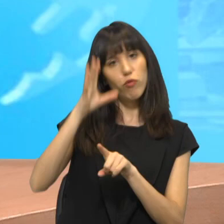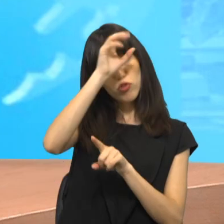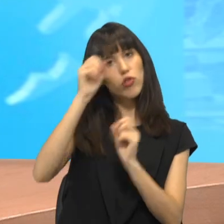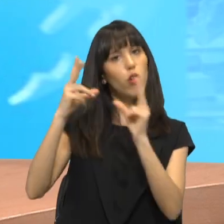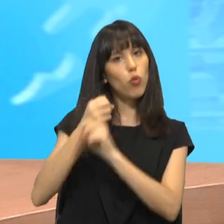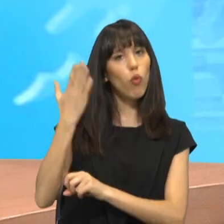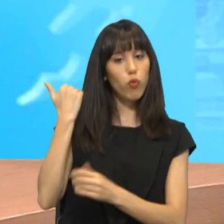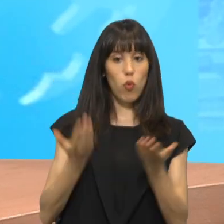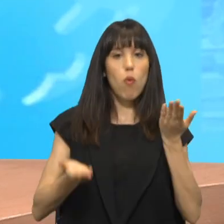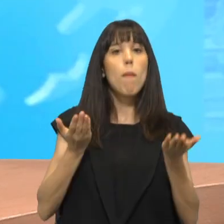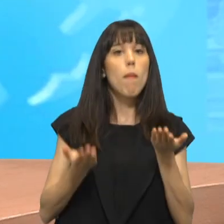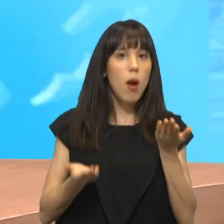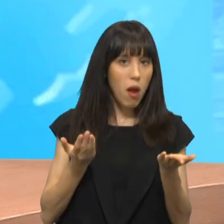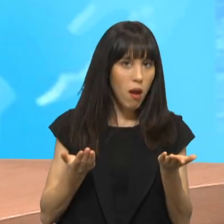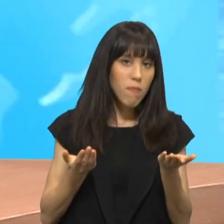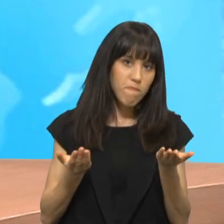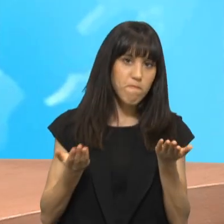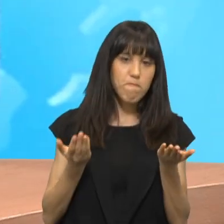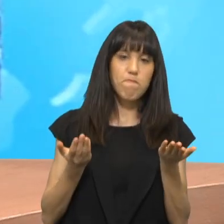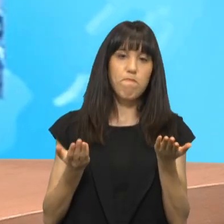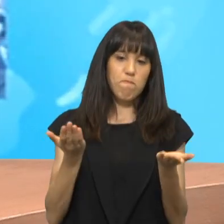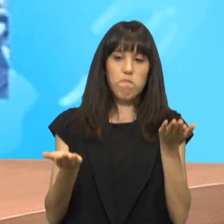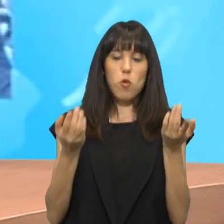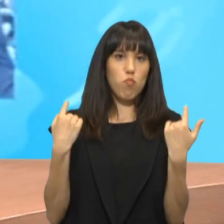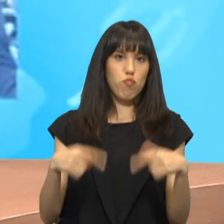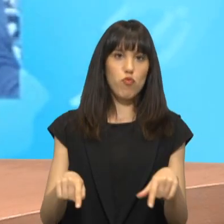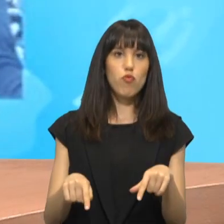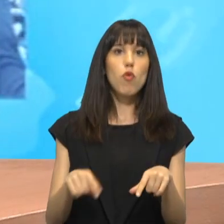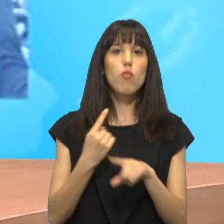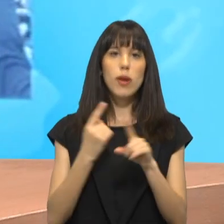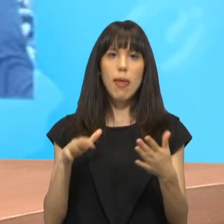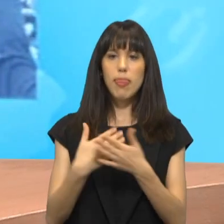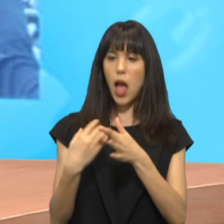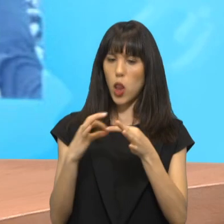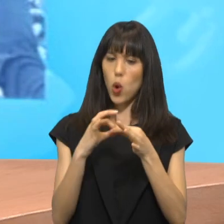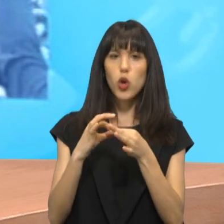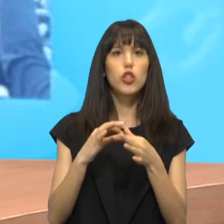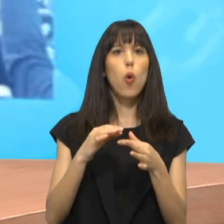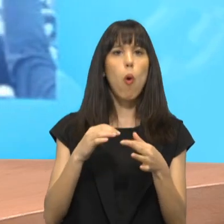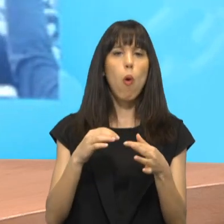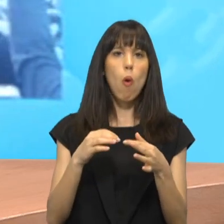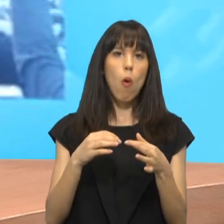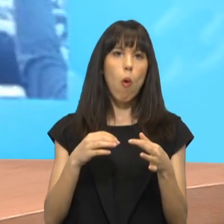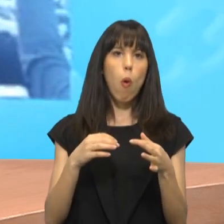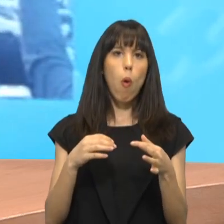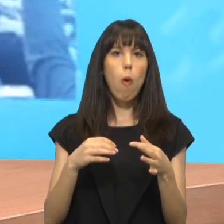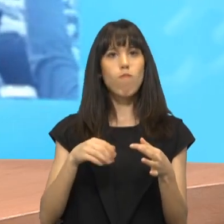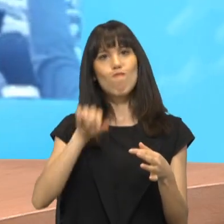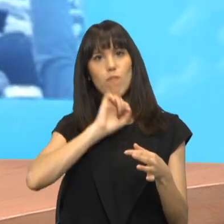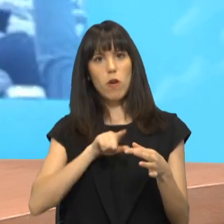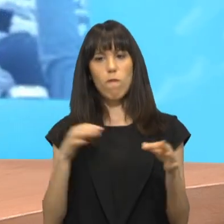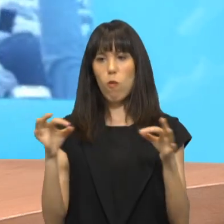ser um paralelismo, não há aqui uma razão de umbicalidade ou de causalidade, mas tem que ver, no fundo,